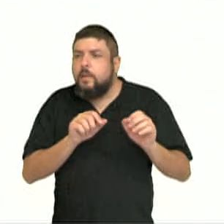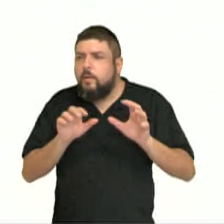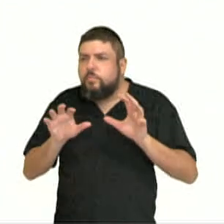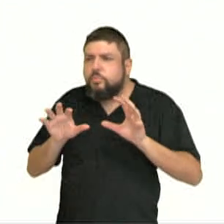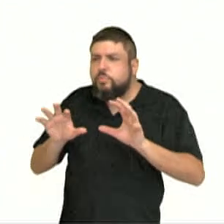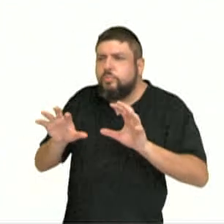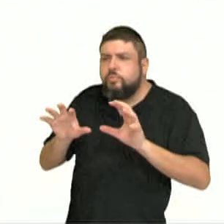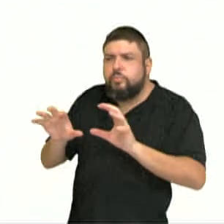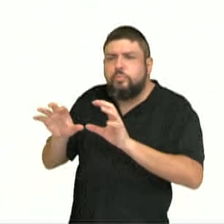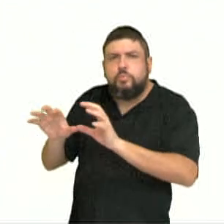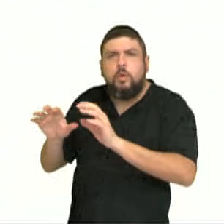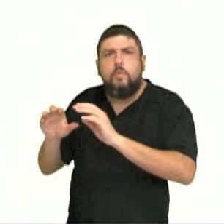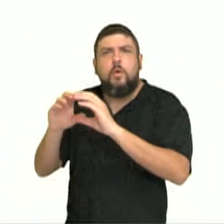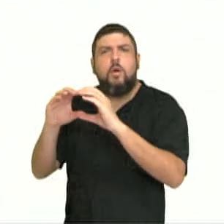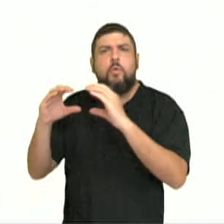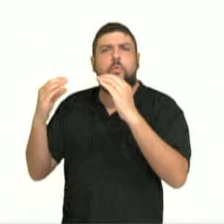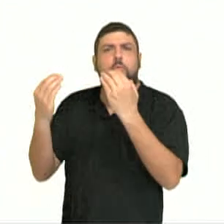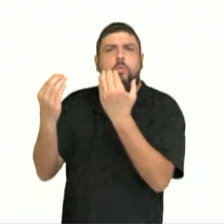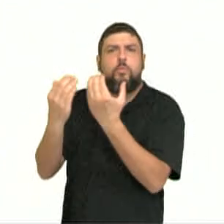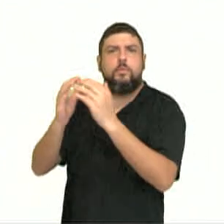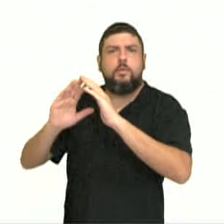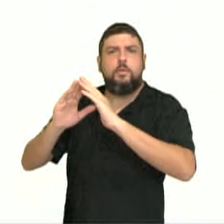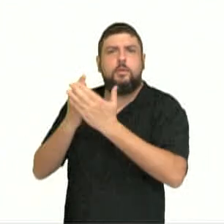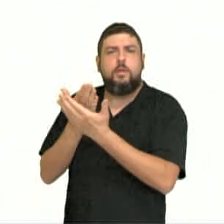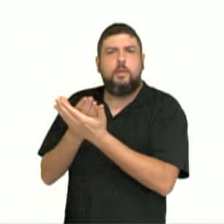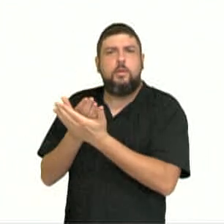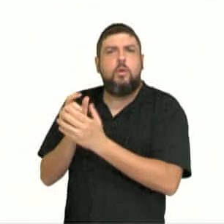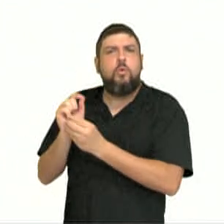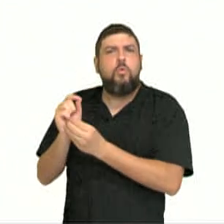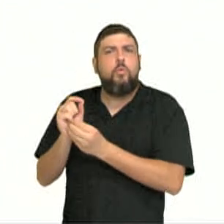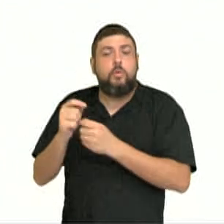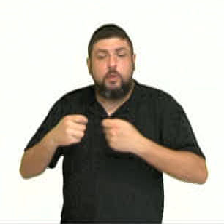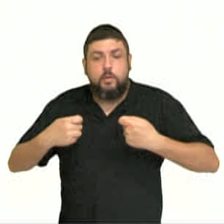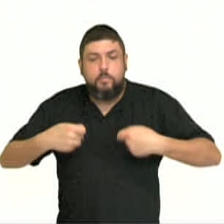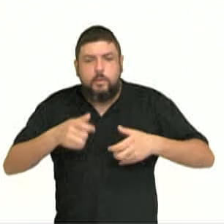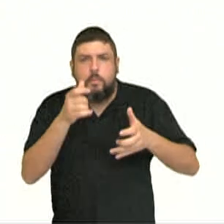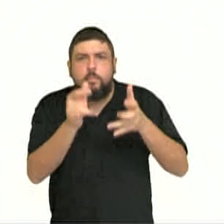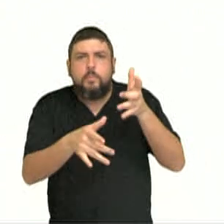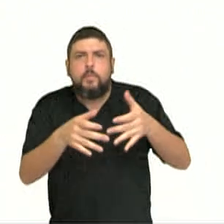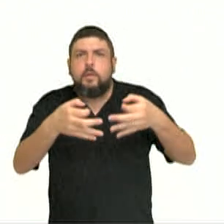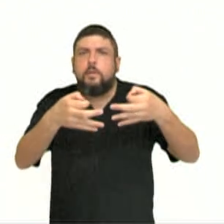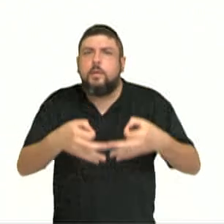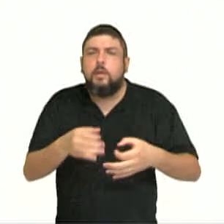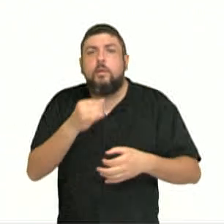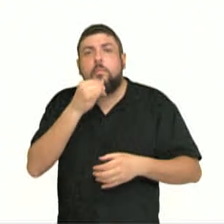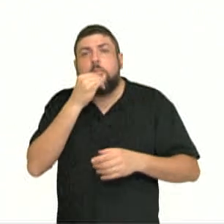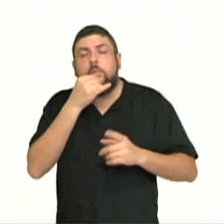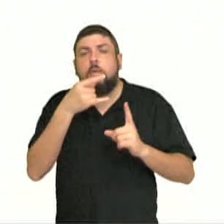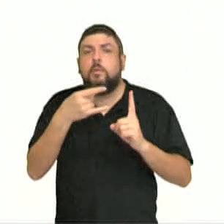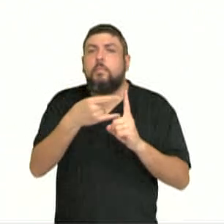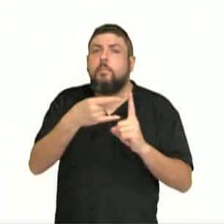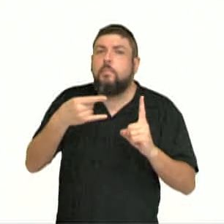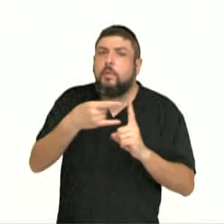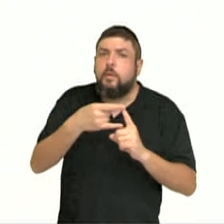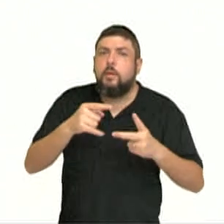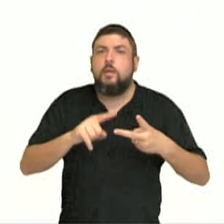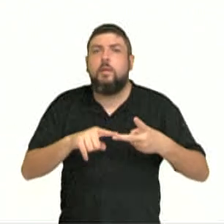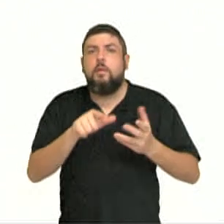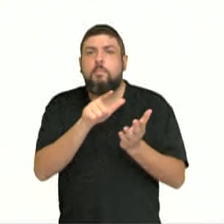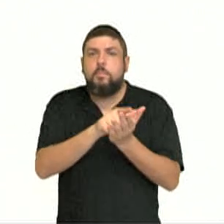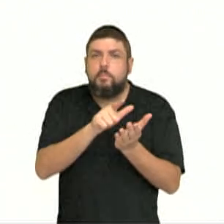sobre o local adequado para o descarte de materiais como pilhas, papéis,